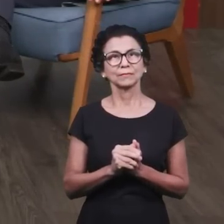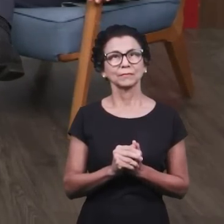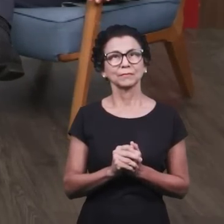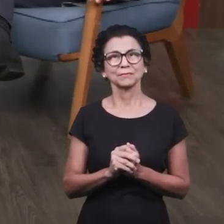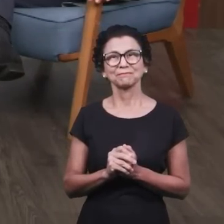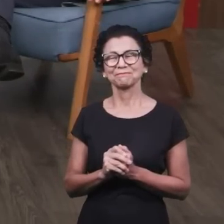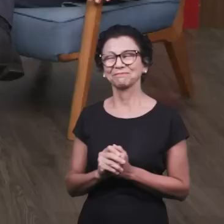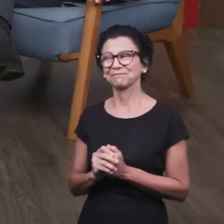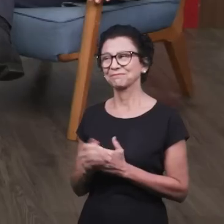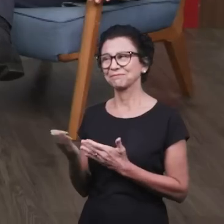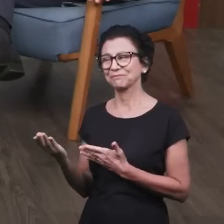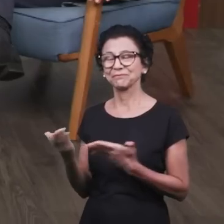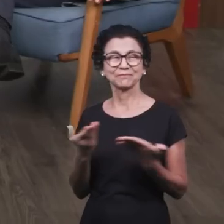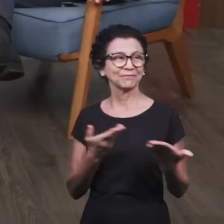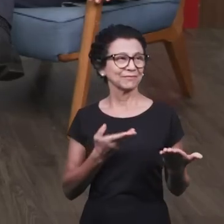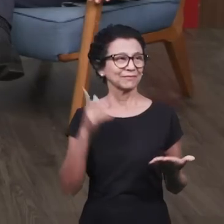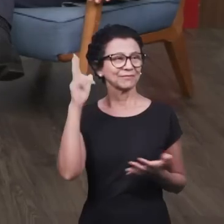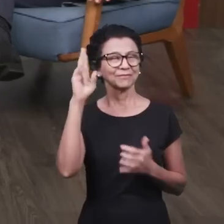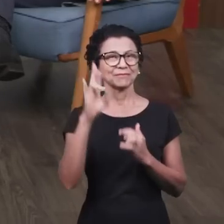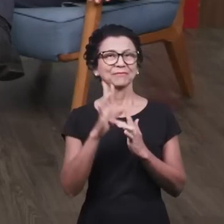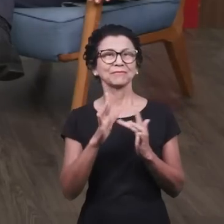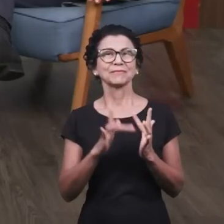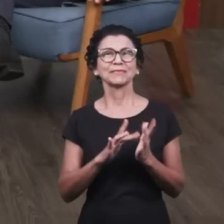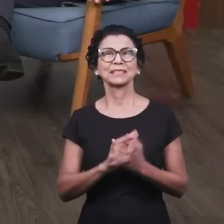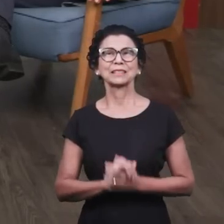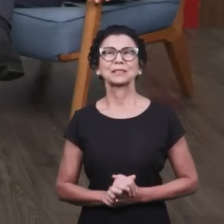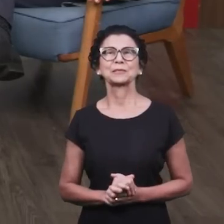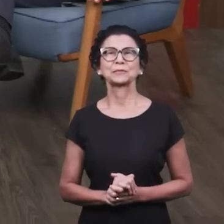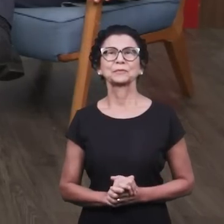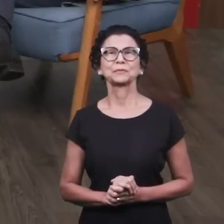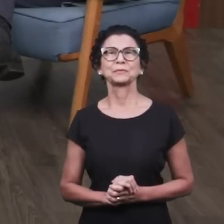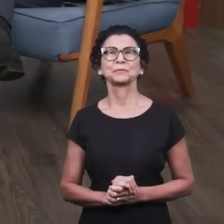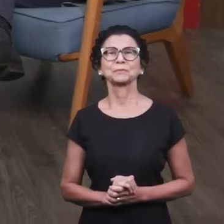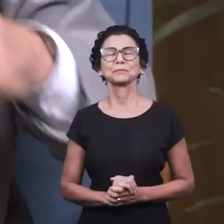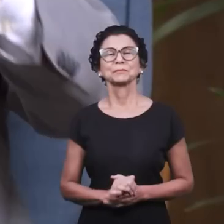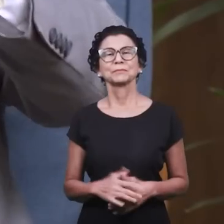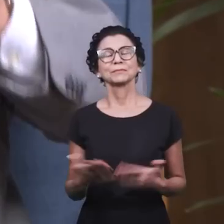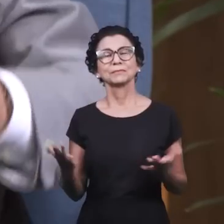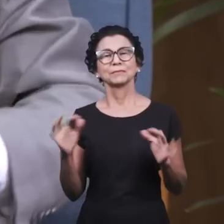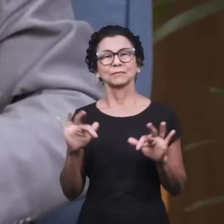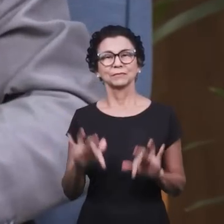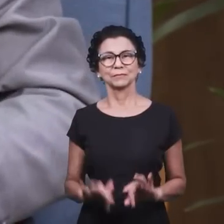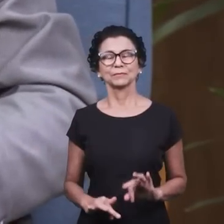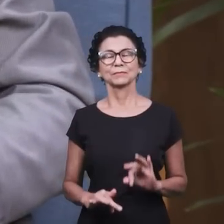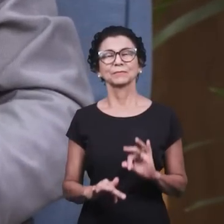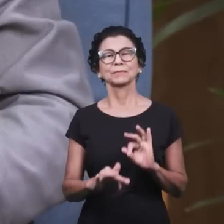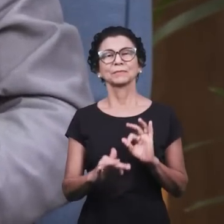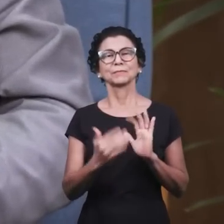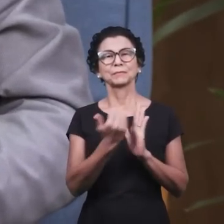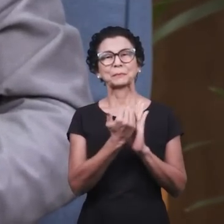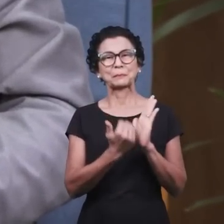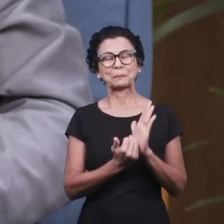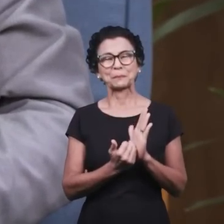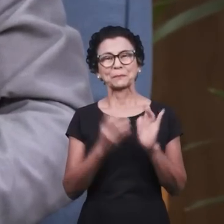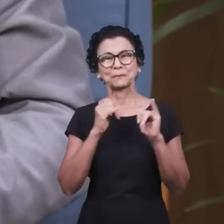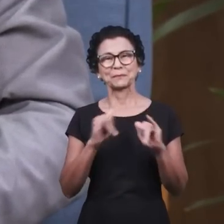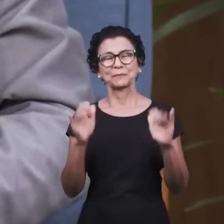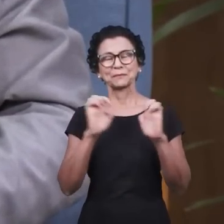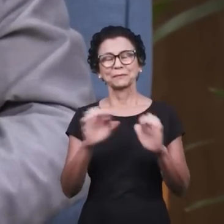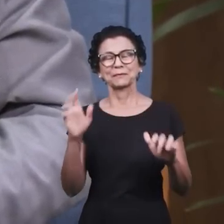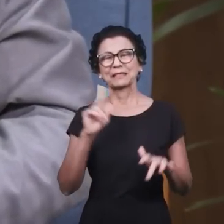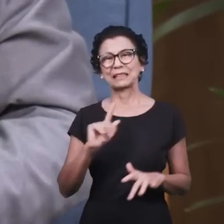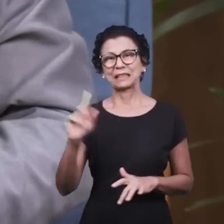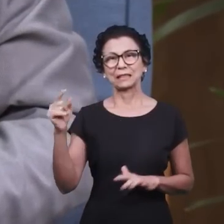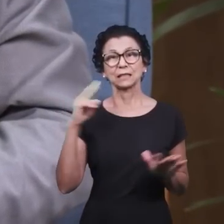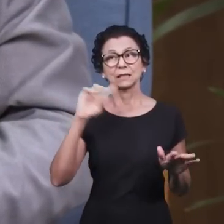do Senhor, Josias, Adriano, a todos. A paz do Senhor Jesus. Glória a Jesus. Bom, a gente chega então ao final de mais uma edição do programa